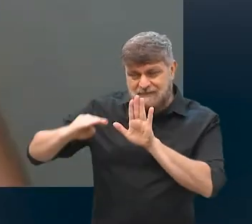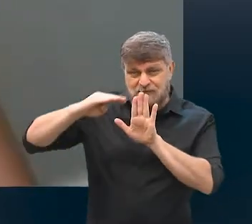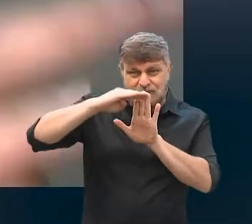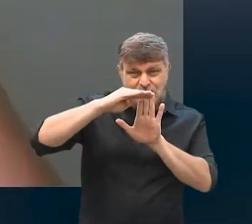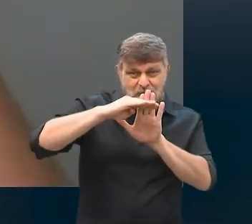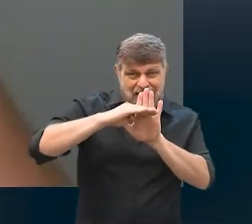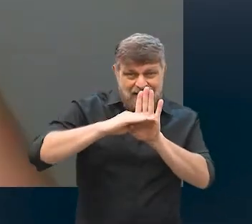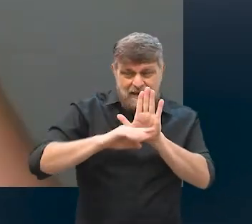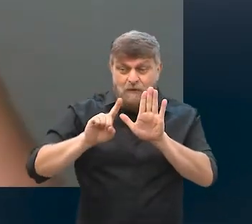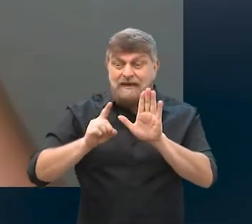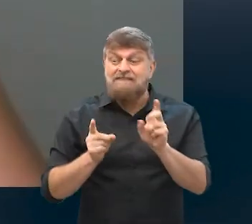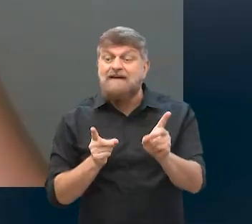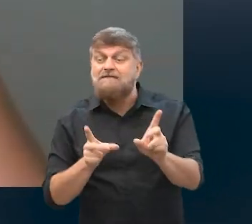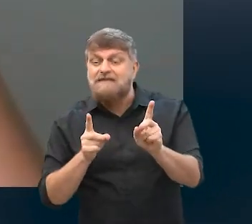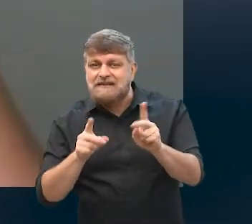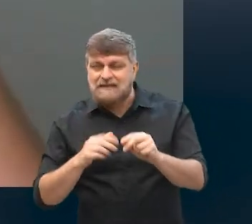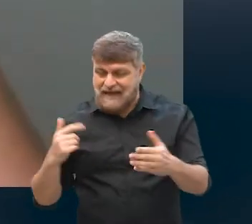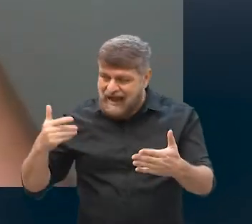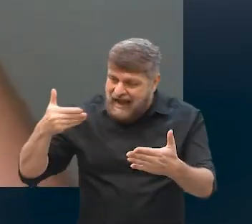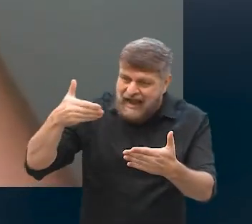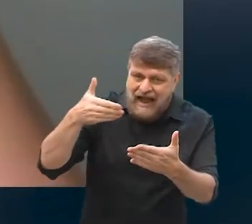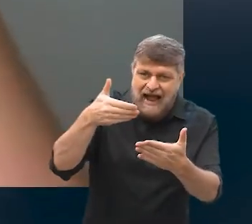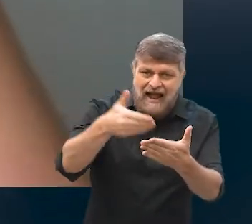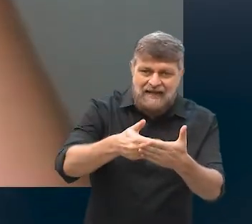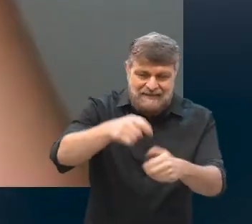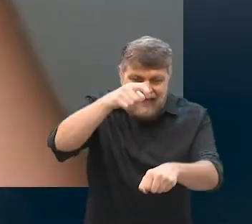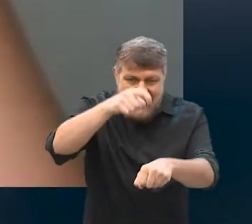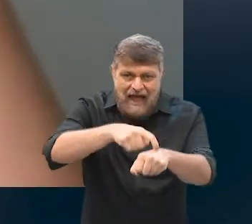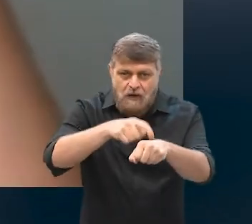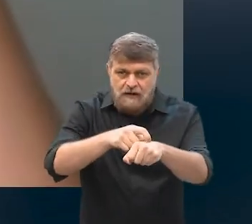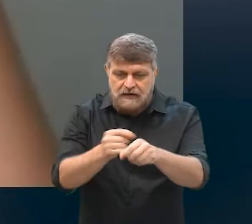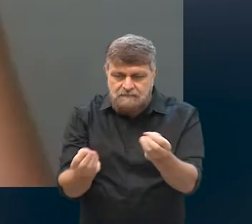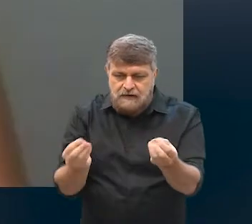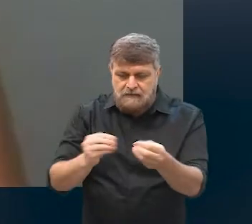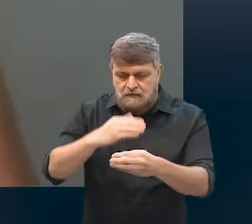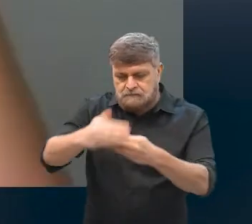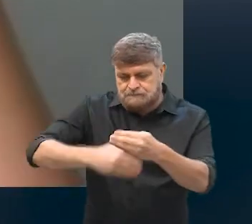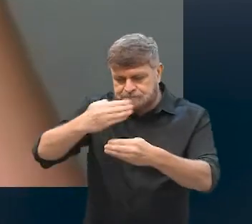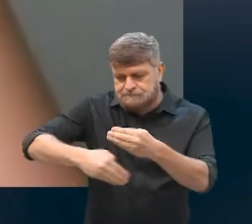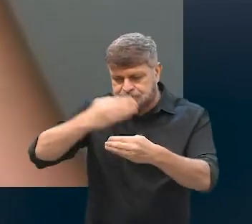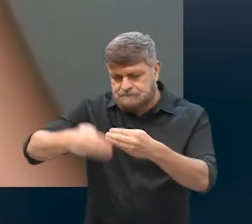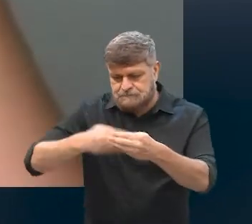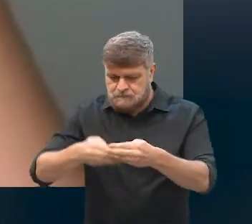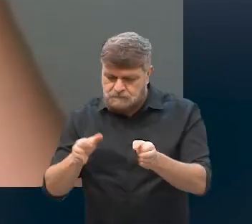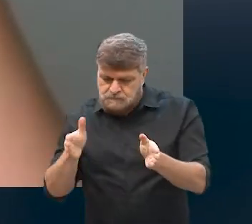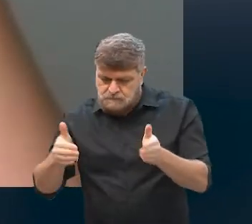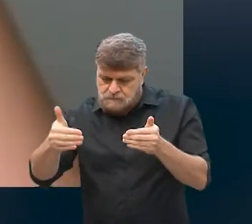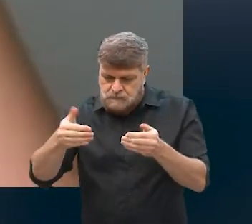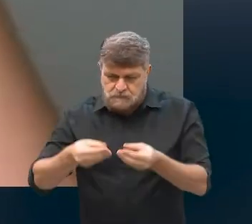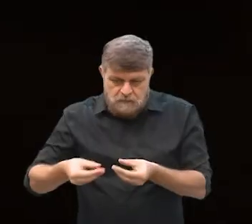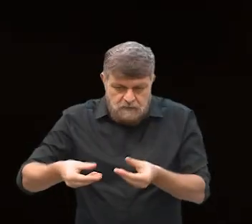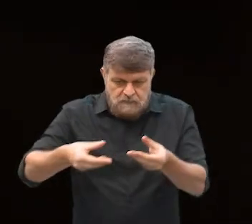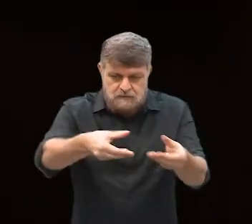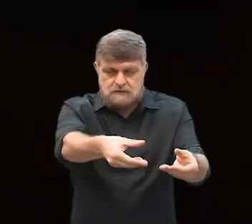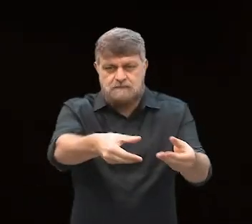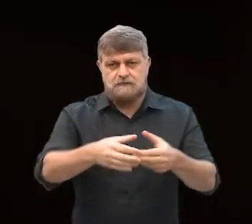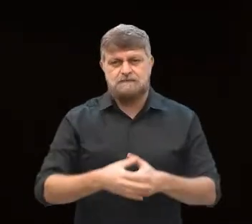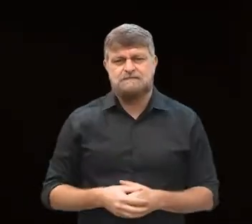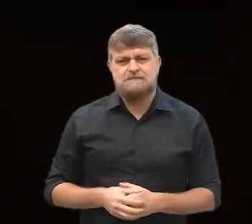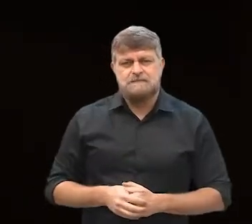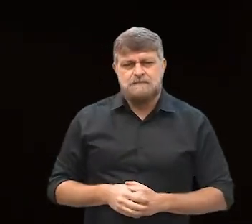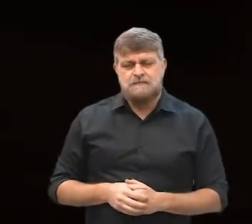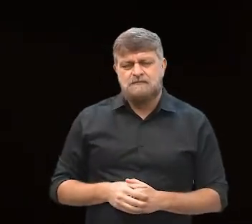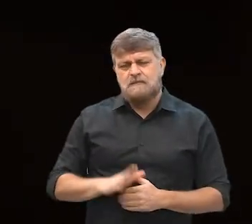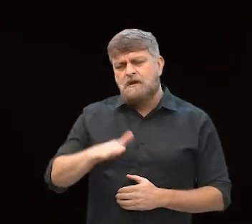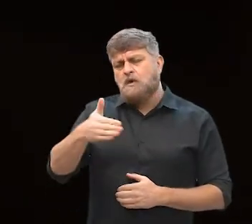cardápio até o planejamento da embalagem que você vai servir o seu produto. Agora,